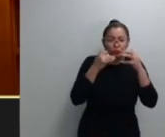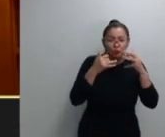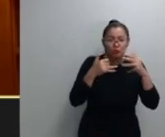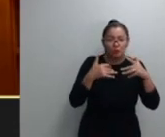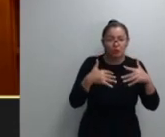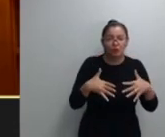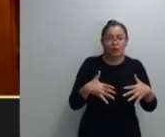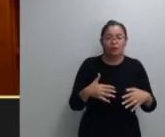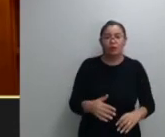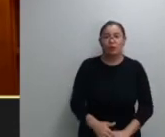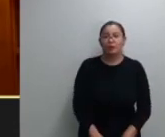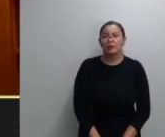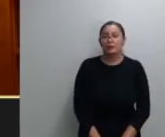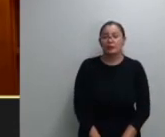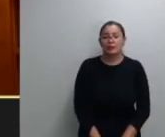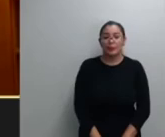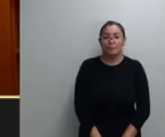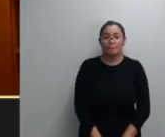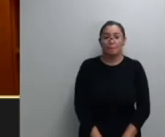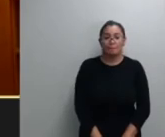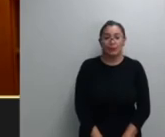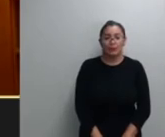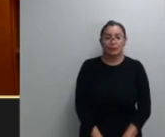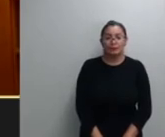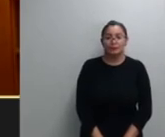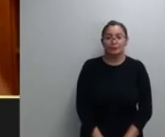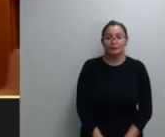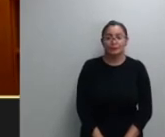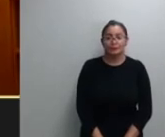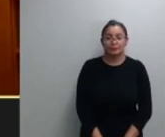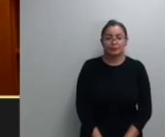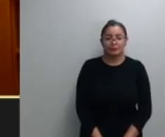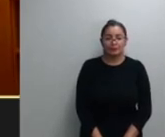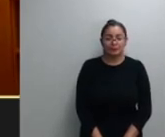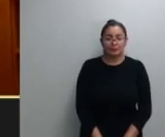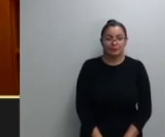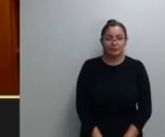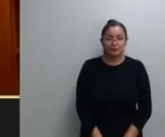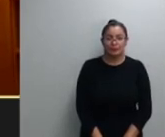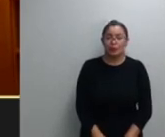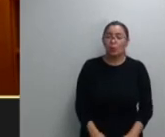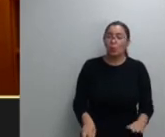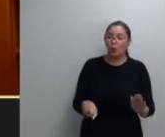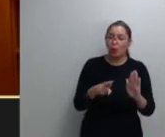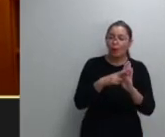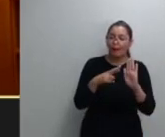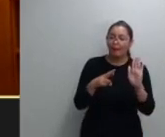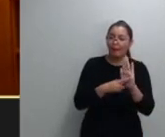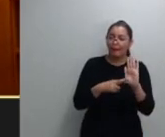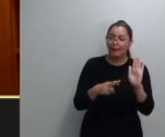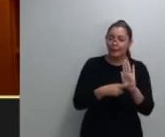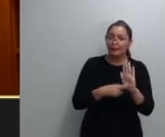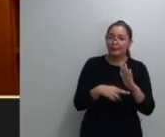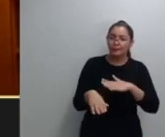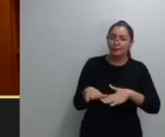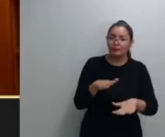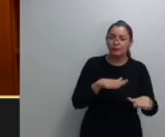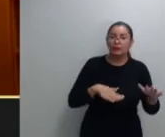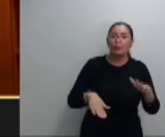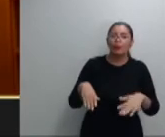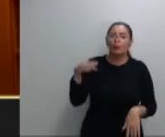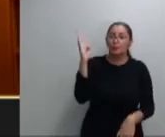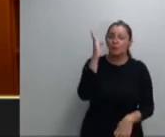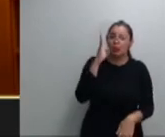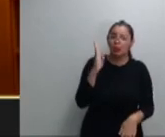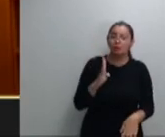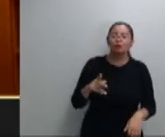para fins de posição fiscal, classificação fiscal de produtos, é uma norma internacional e foi internalizada pelo Brasil por intermédio